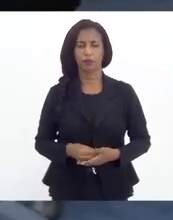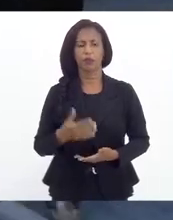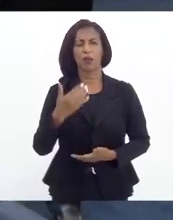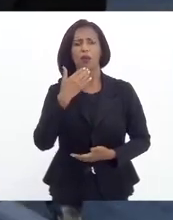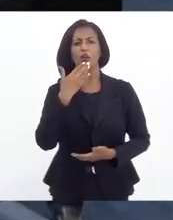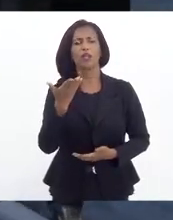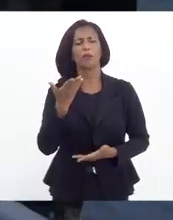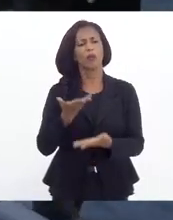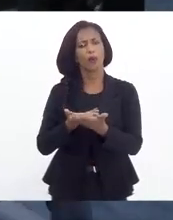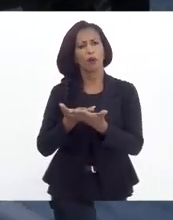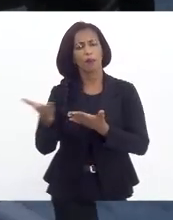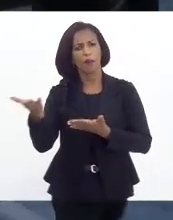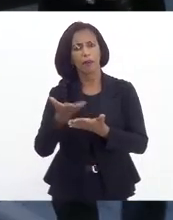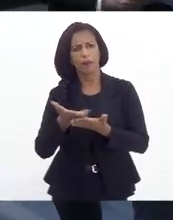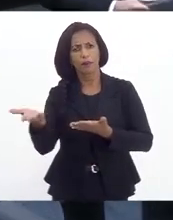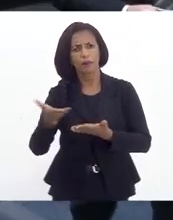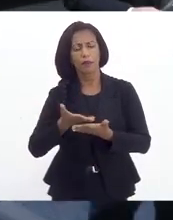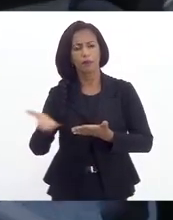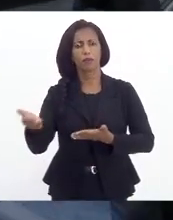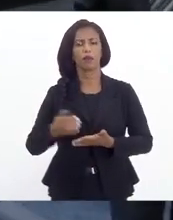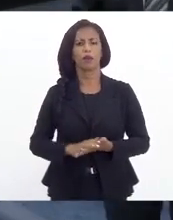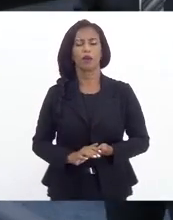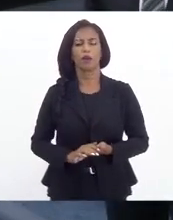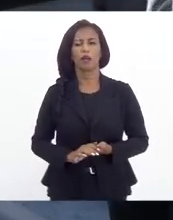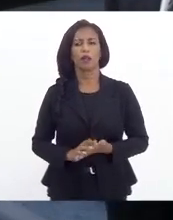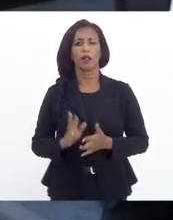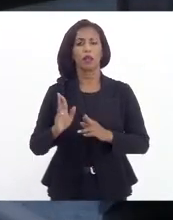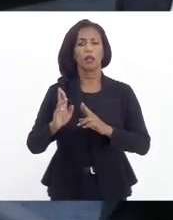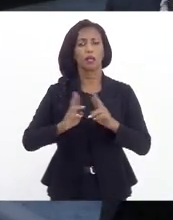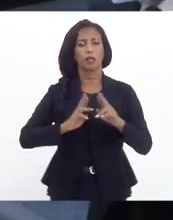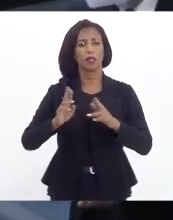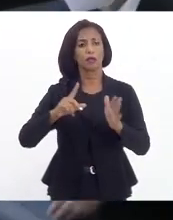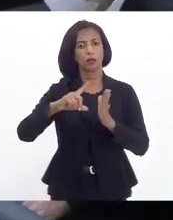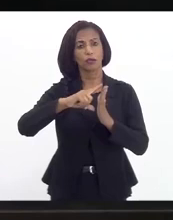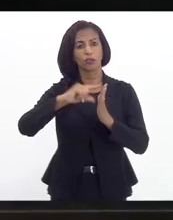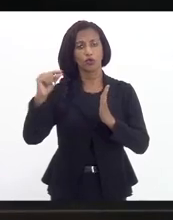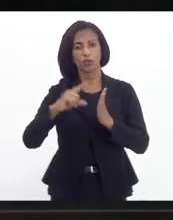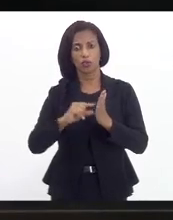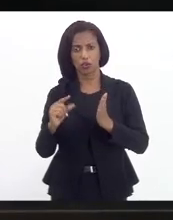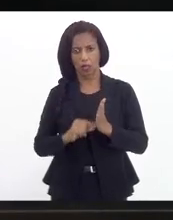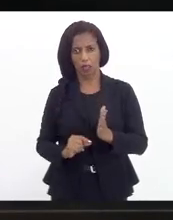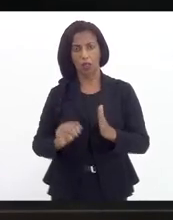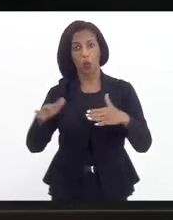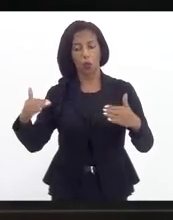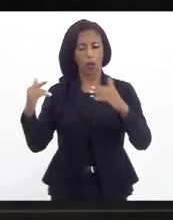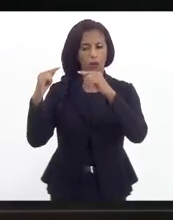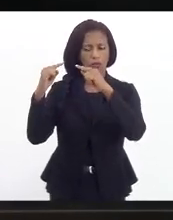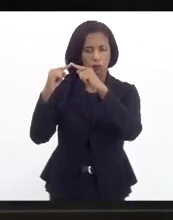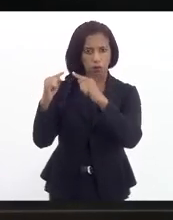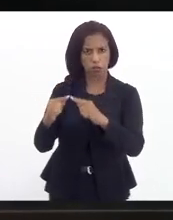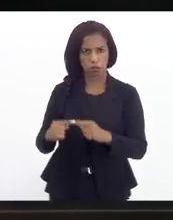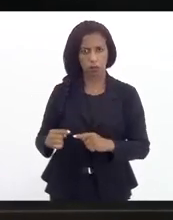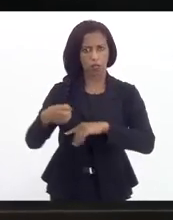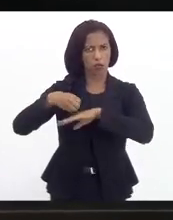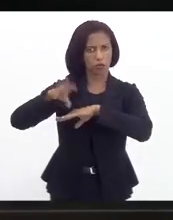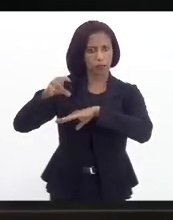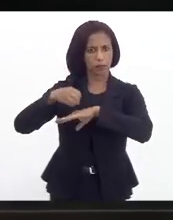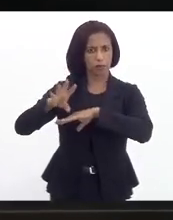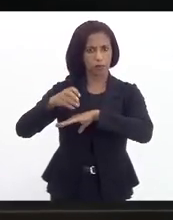encaminhamento, que em relação aos destaques, uma vez acordadas todas as mensagens,